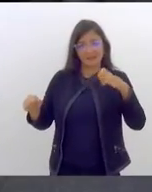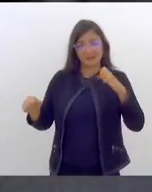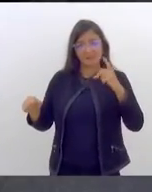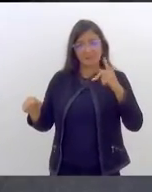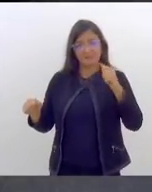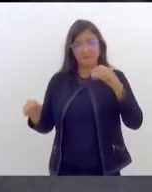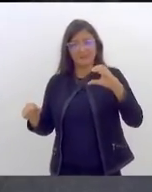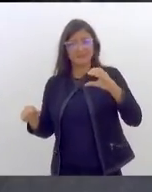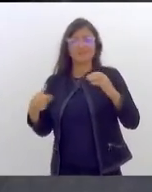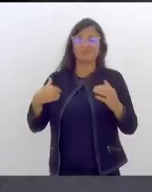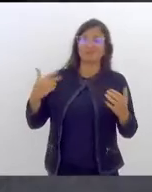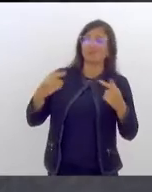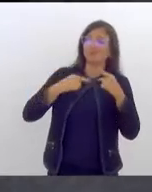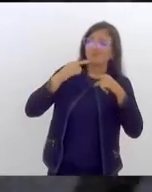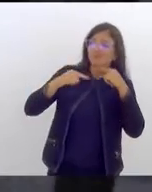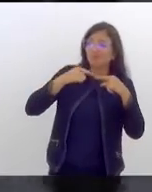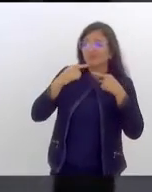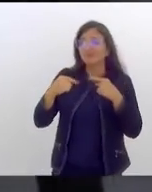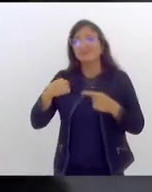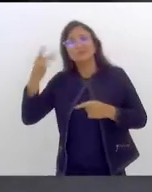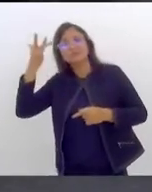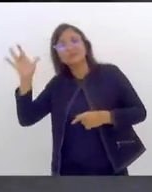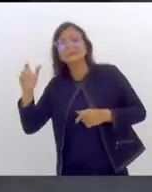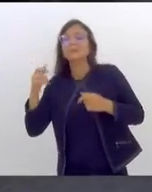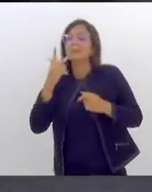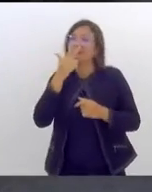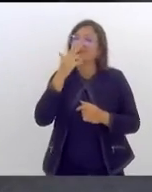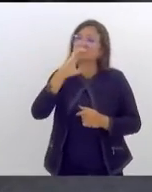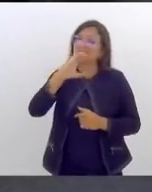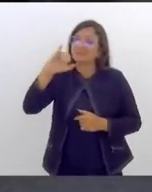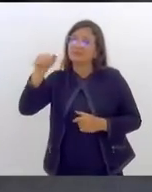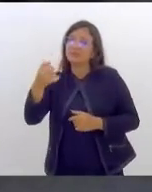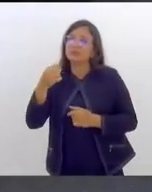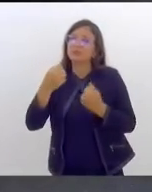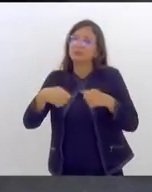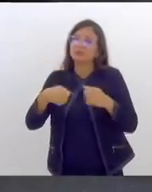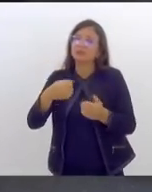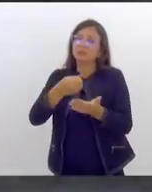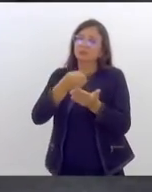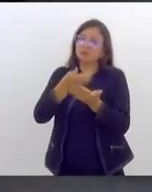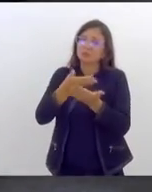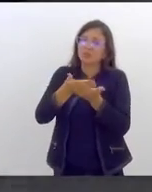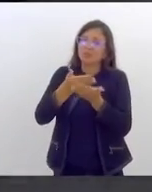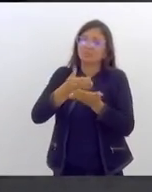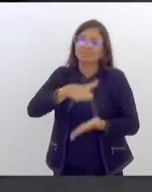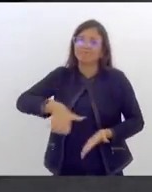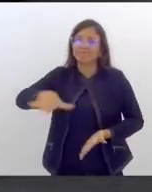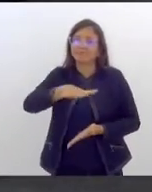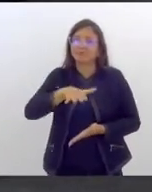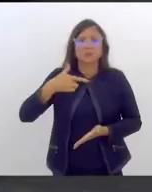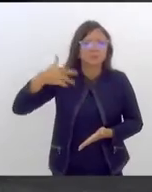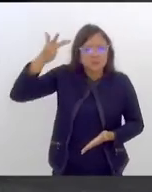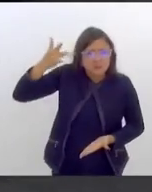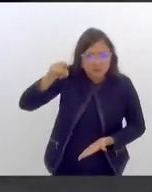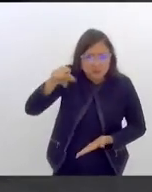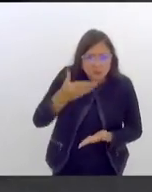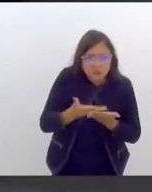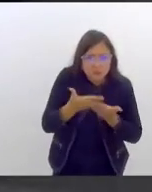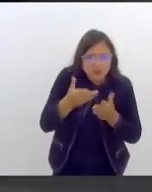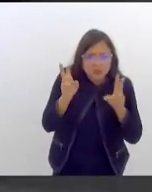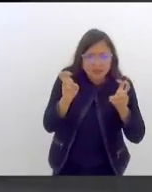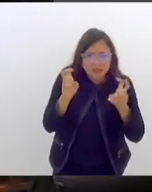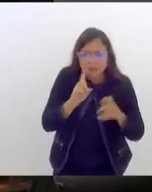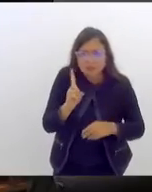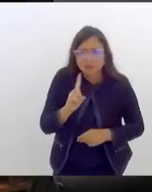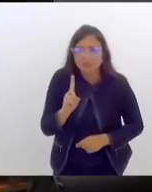se valeria a pena a ccj estudar essa questão mas eu tô colocando não sei se Deputado Luiz Paulo estudou esse tema